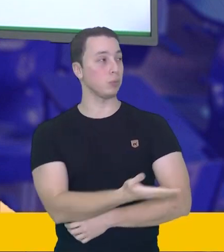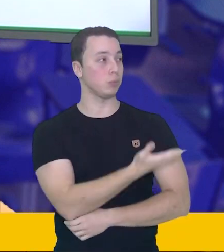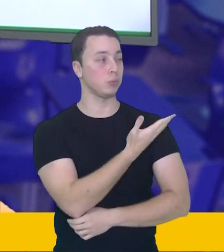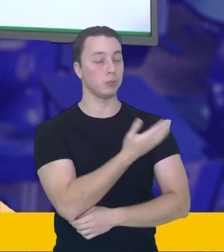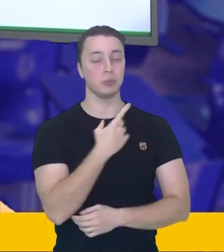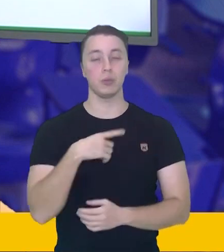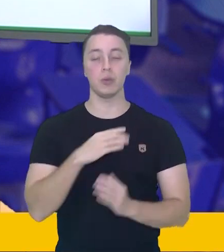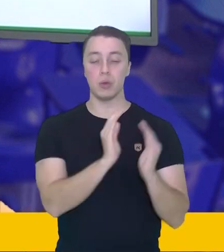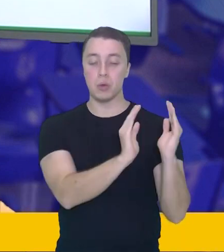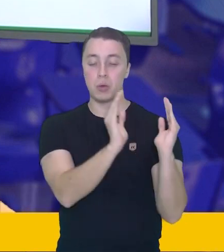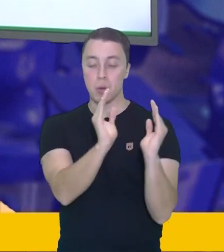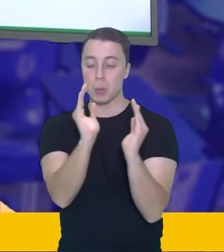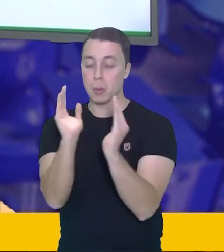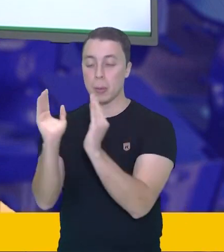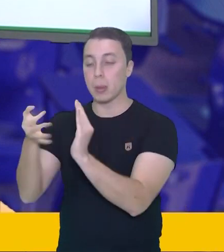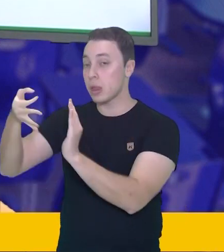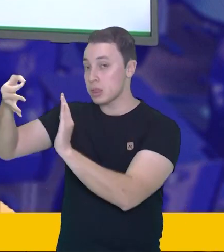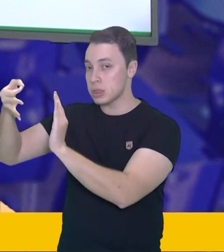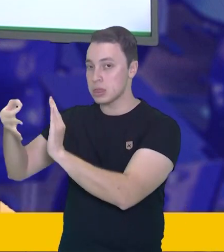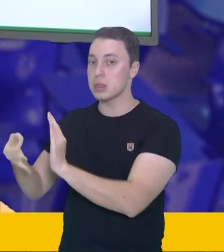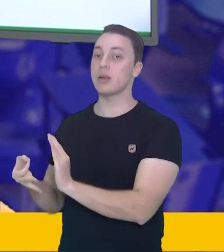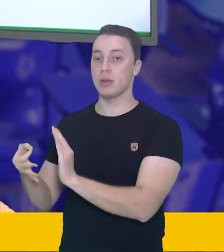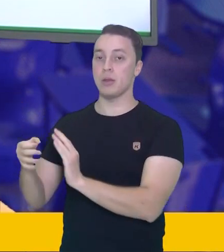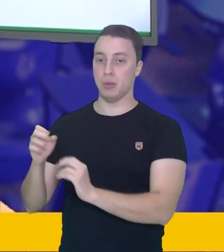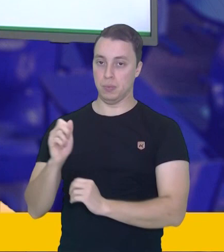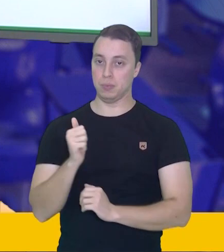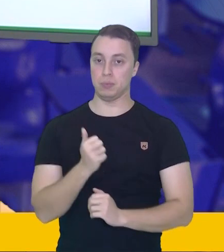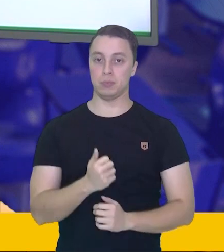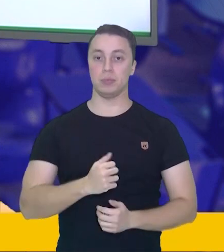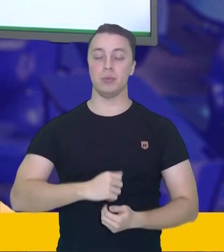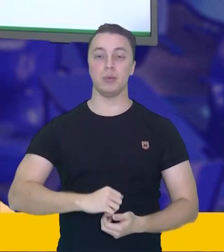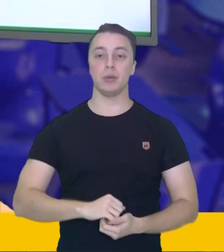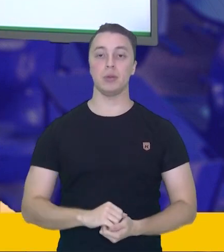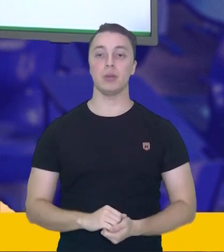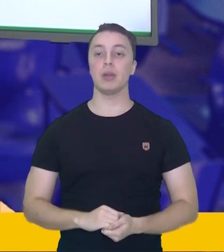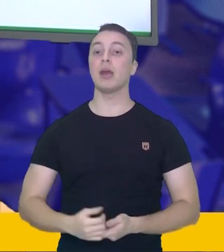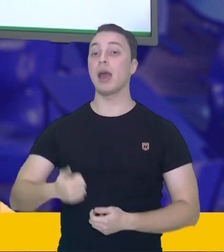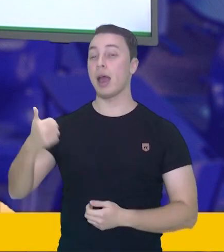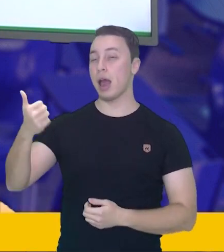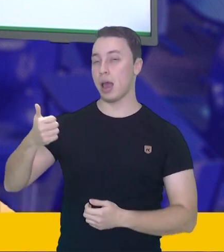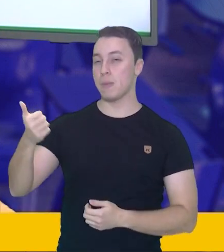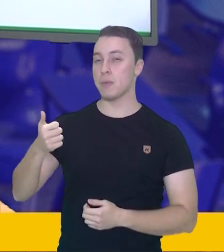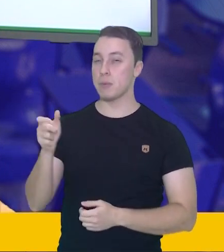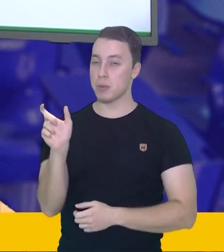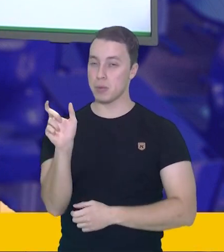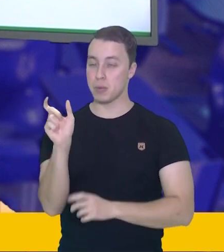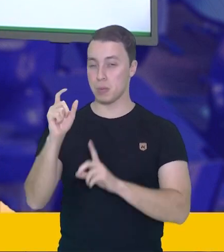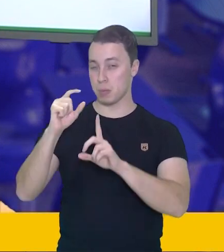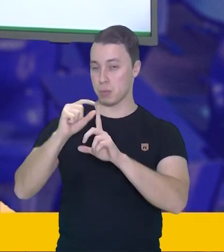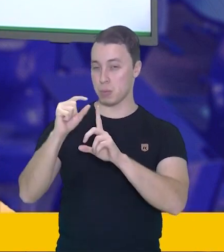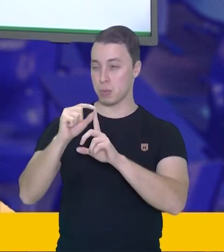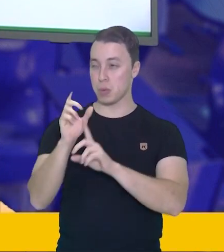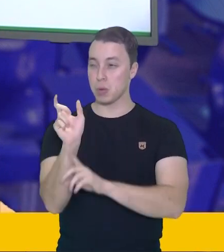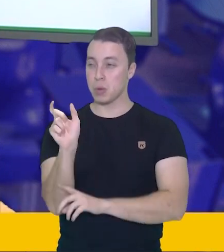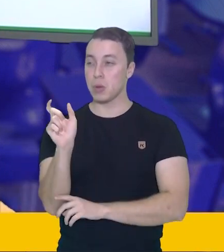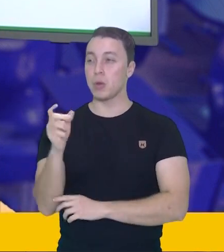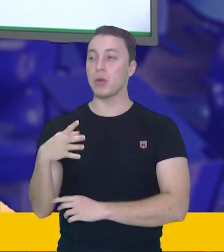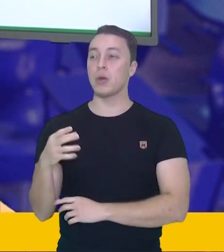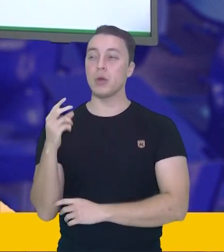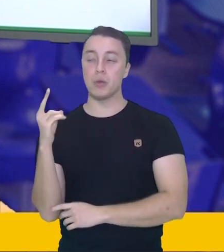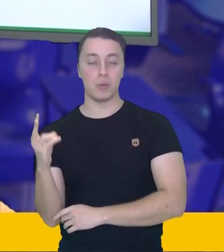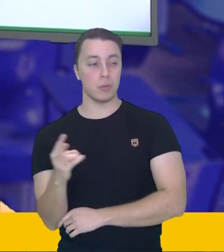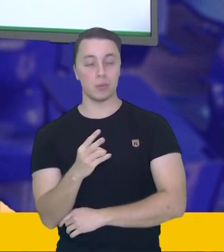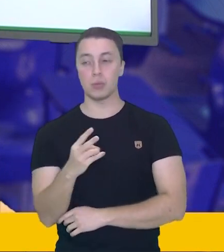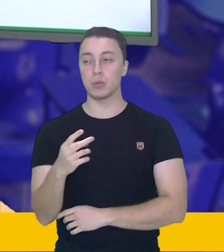de acordo com a ordem em que aconteceram os fatos. A primeira frase seria essa daqui do